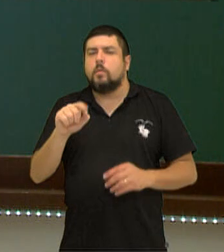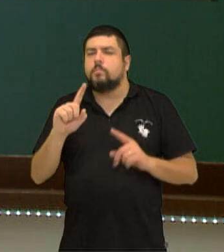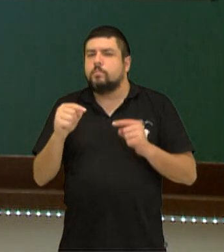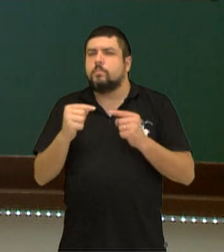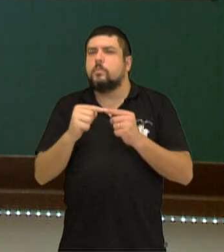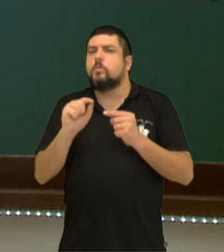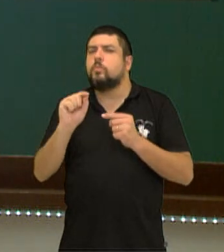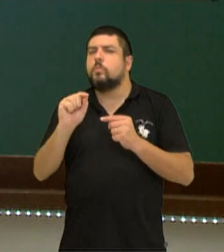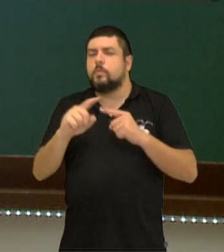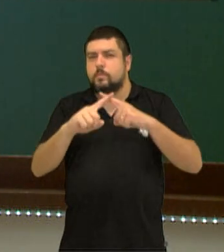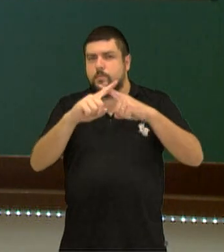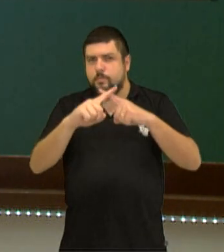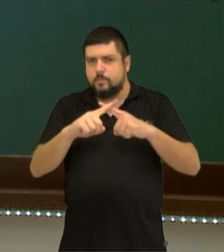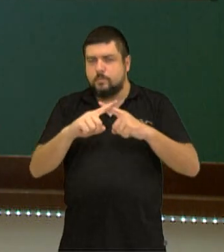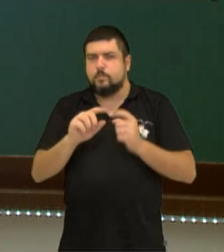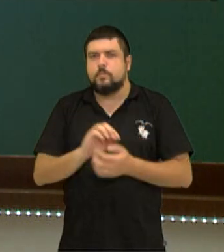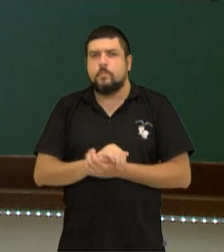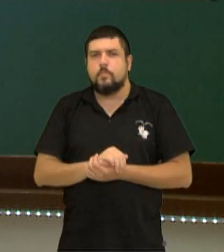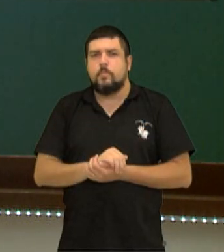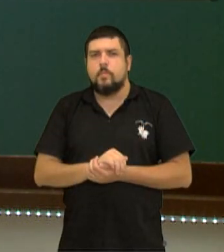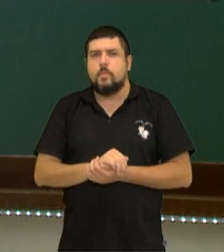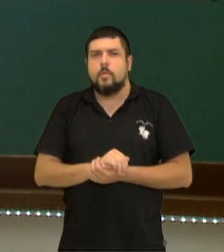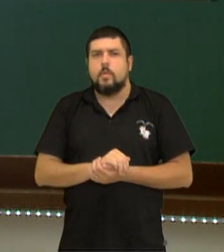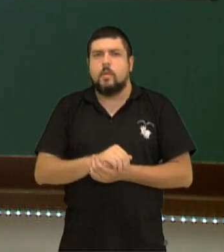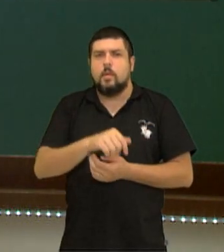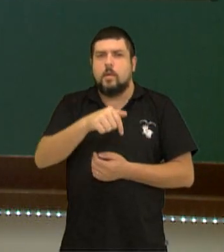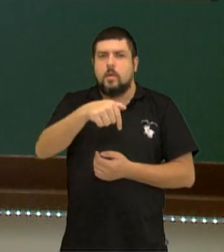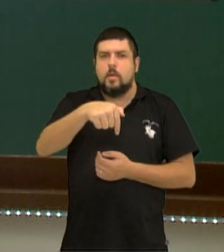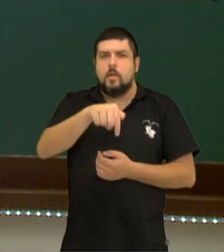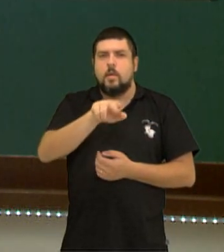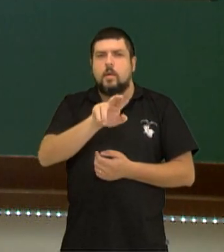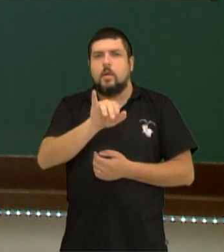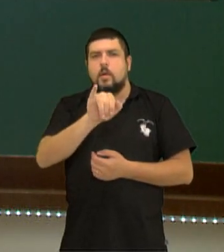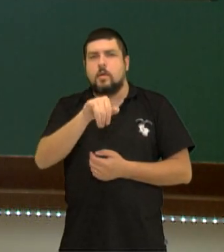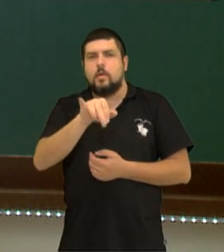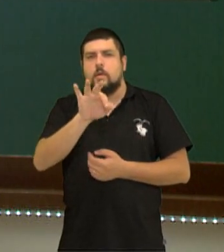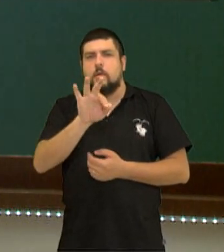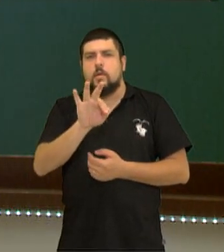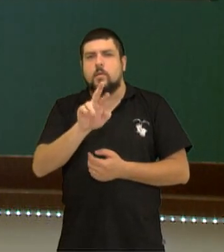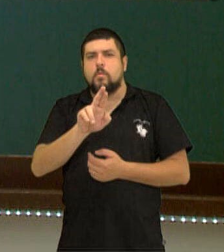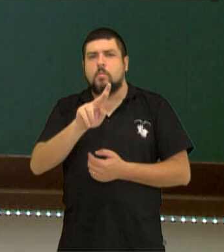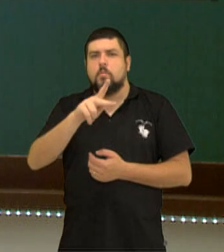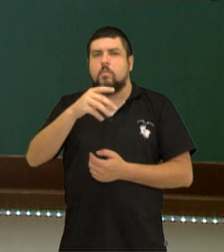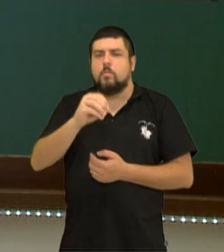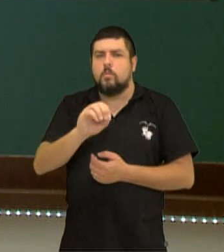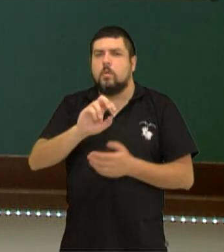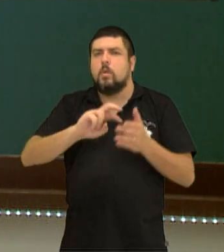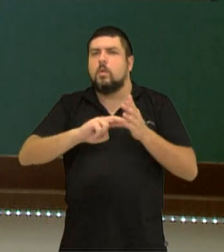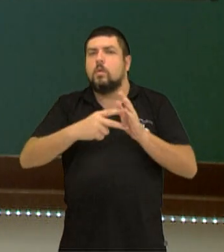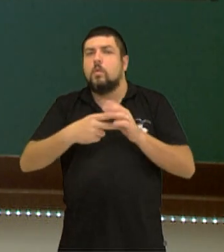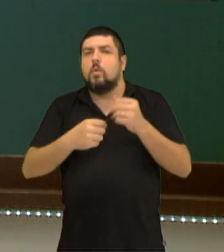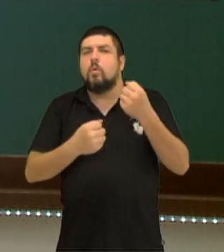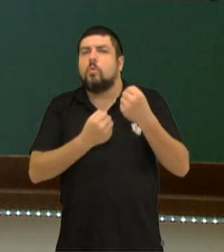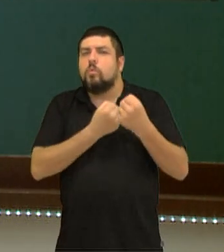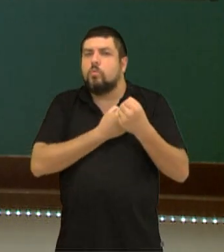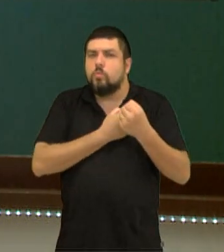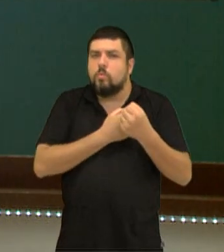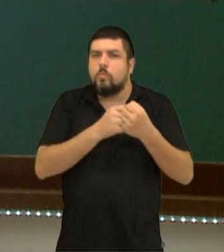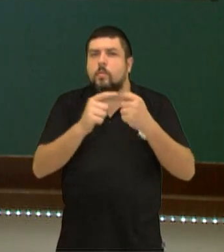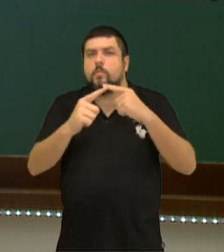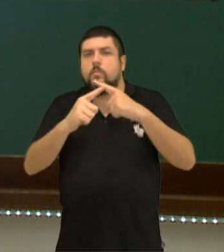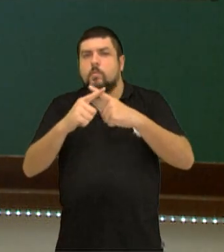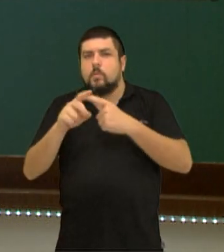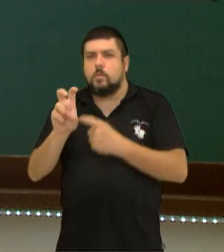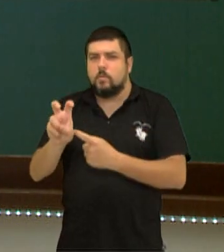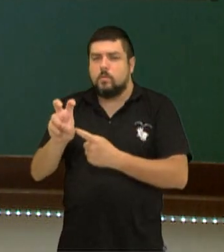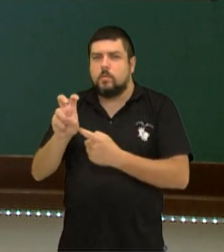multiplicação. Quíntuplo significa que eu vou multiplicar um determinado valor por 5. Então, no